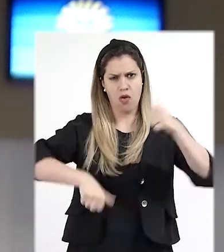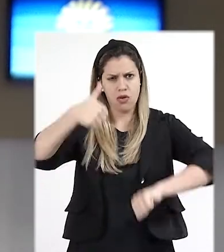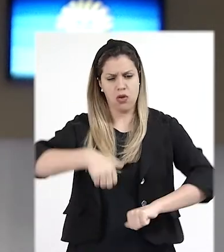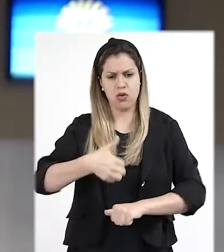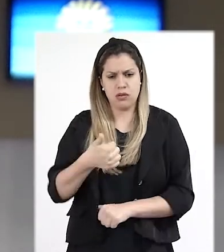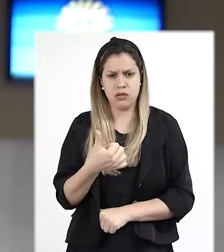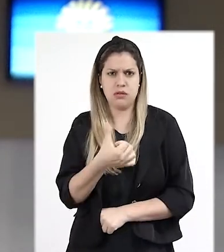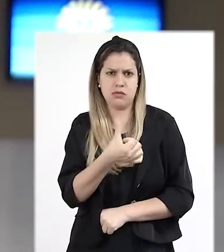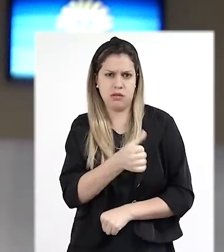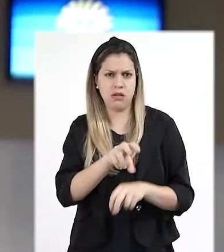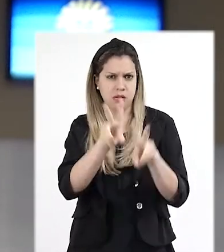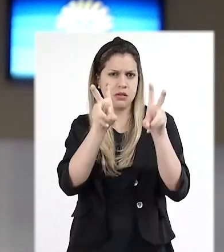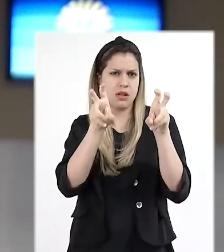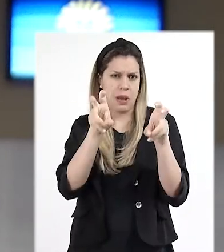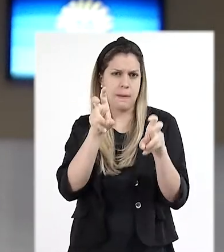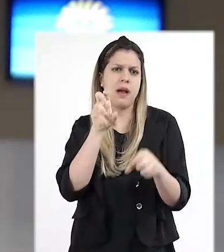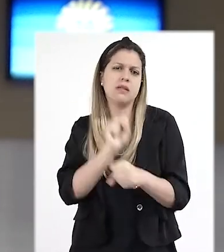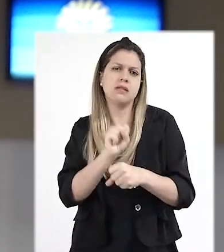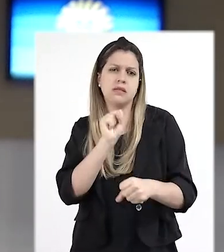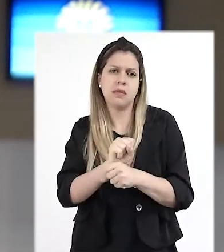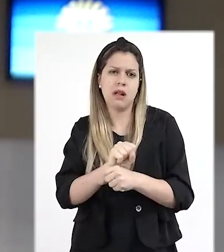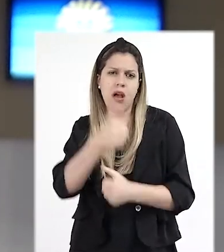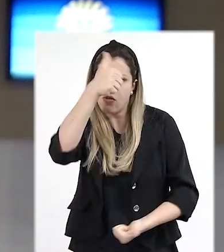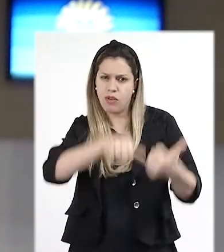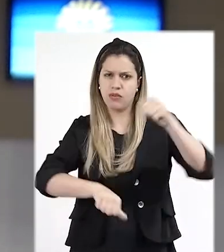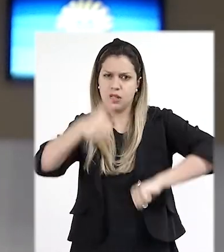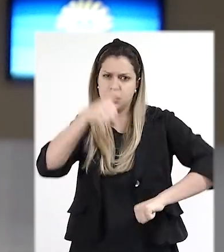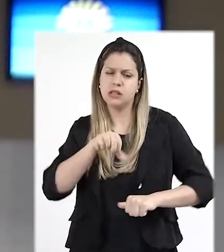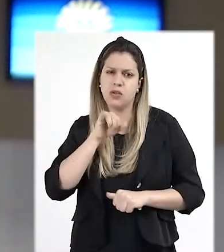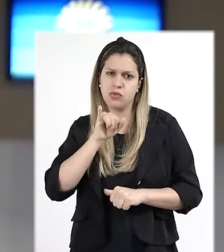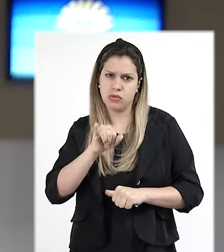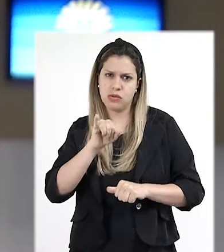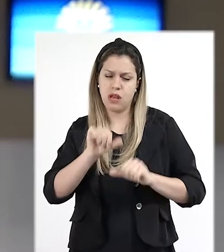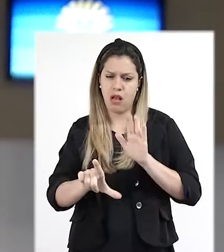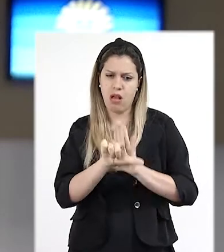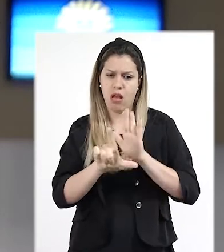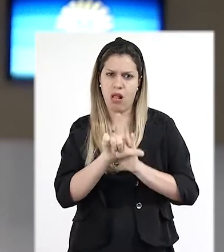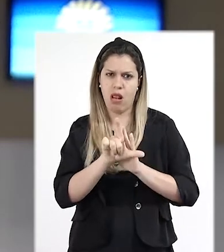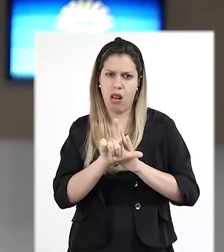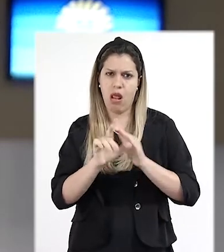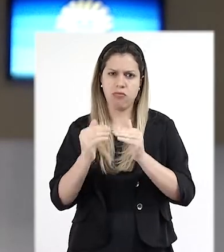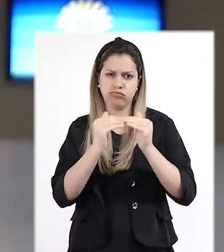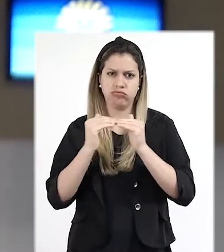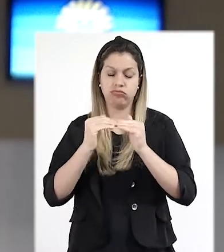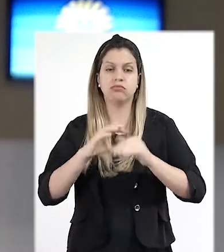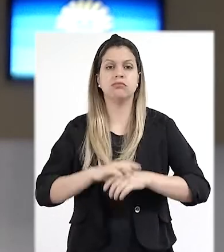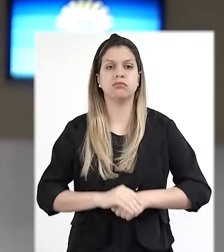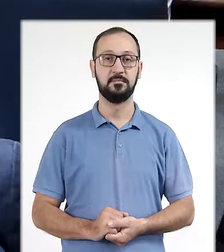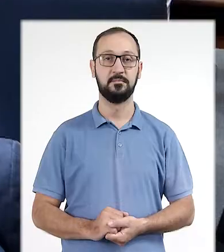16 matérias que aguardavam parecer sobre sua legalidade.